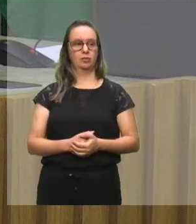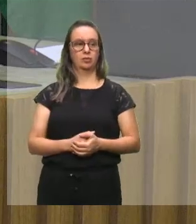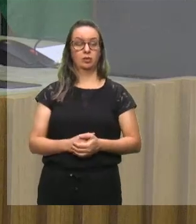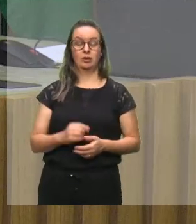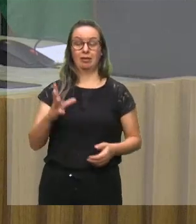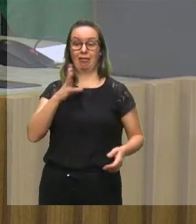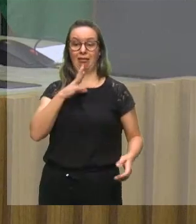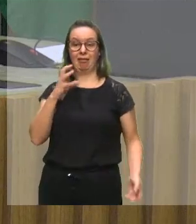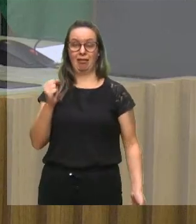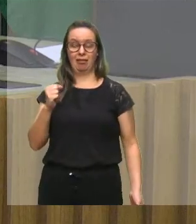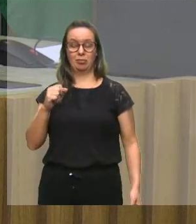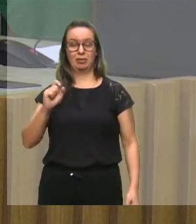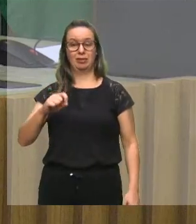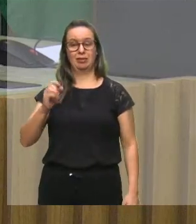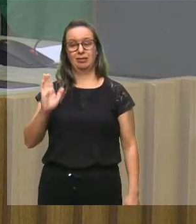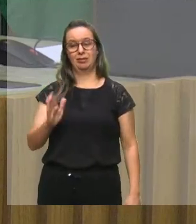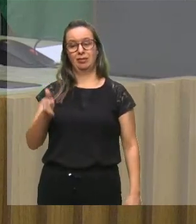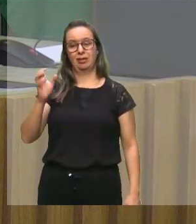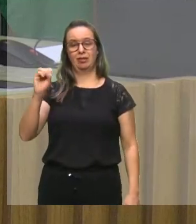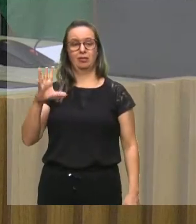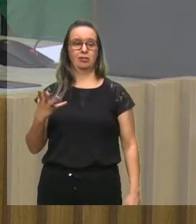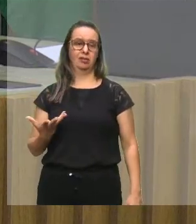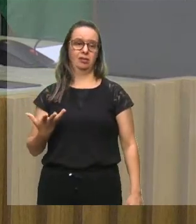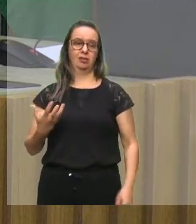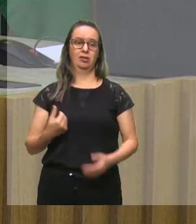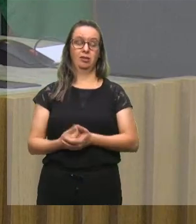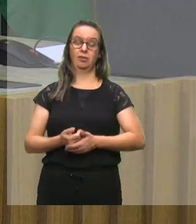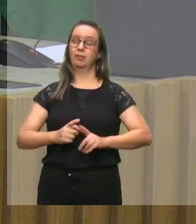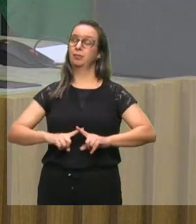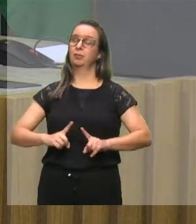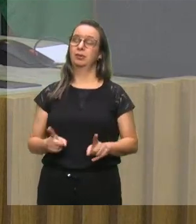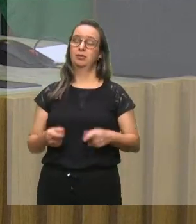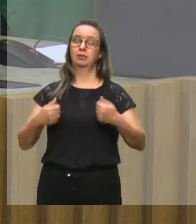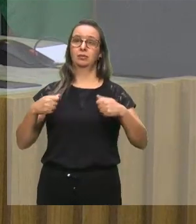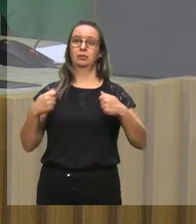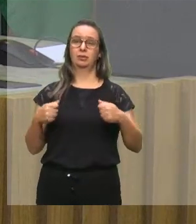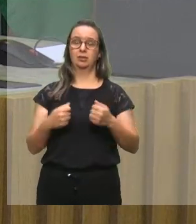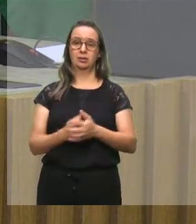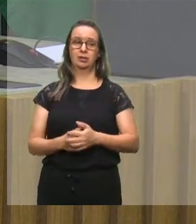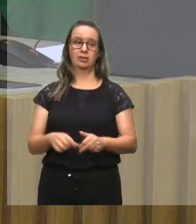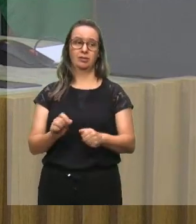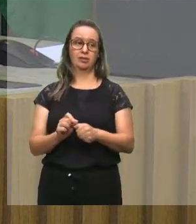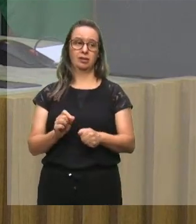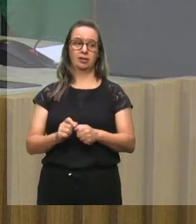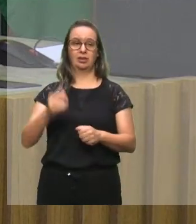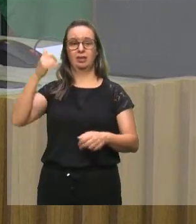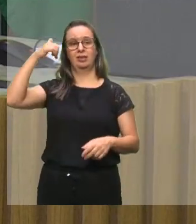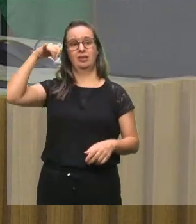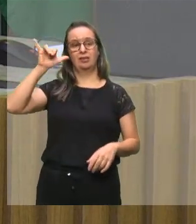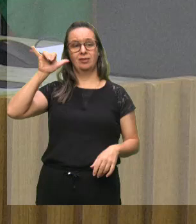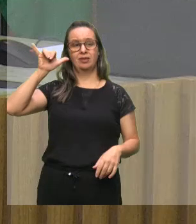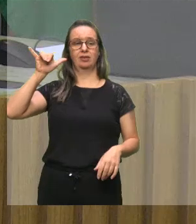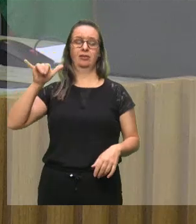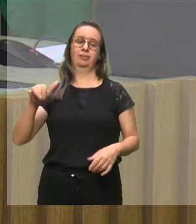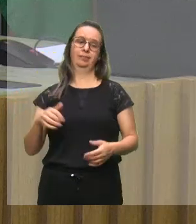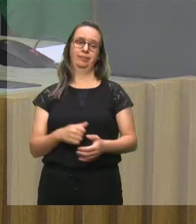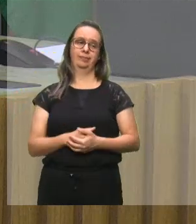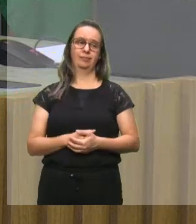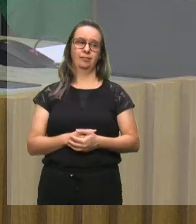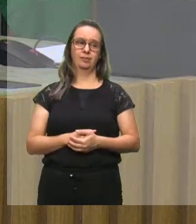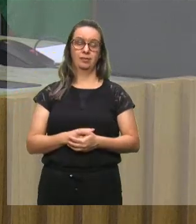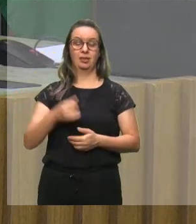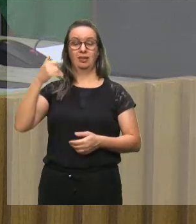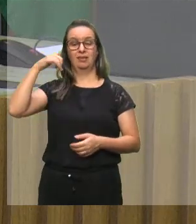urgência e da emergência. No entanto, nós precisamos muito investir em prevenção de agravos, prevenção